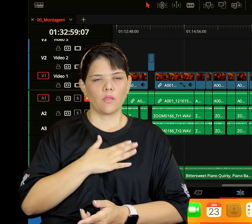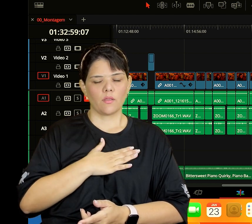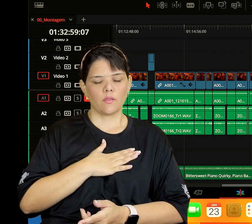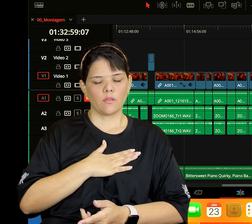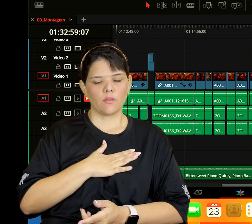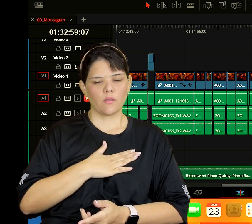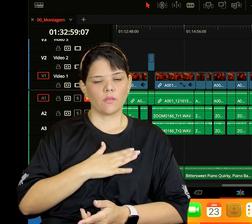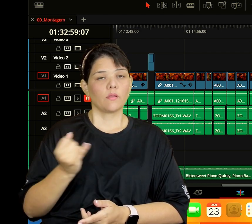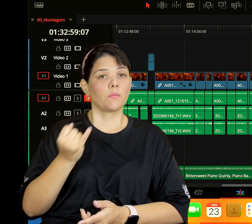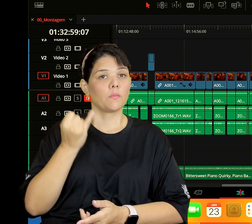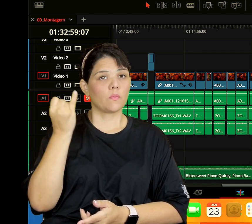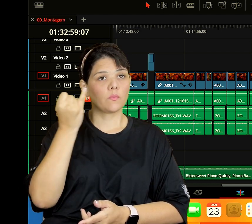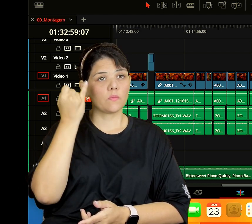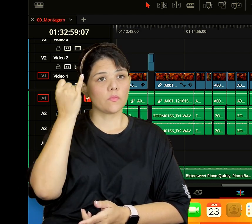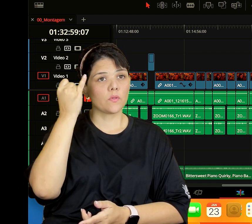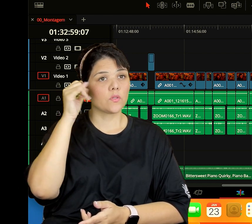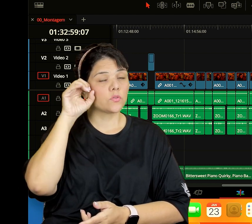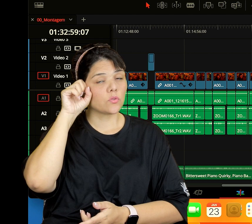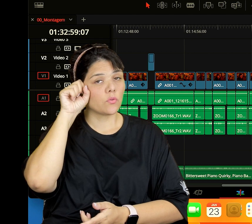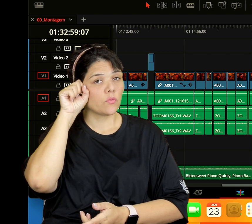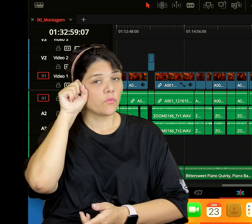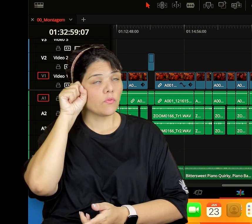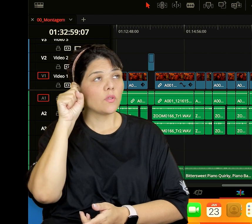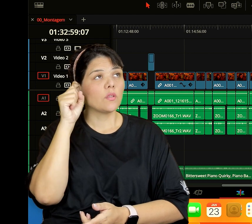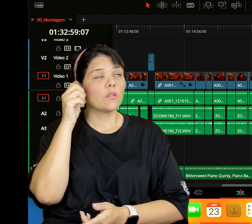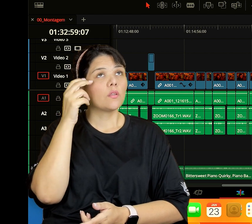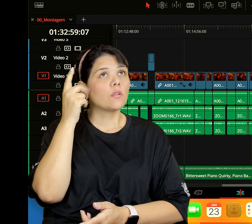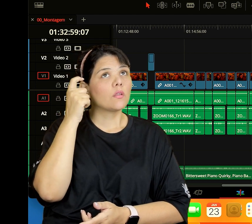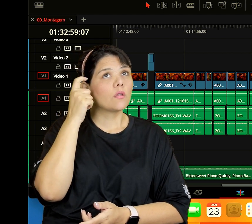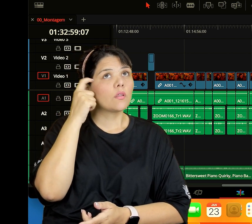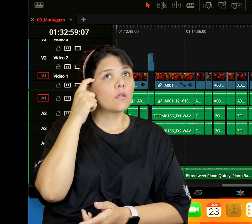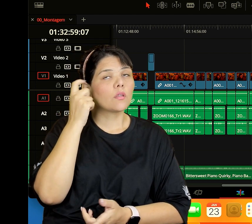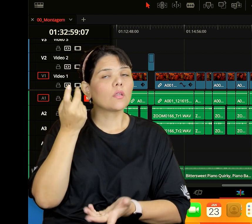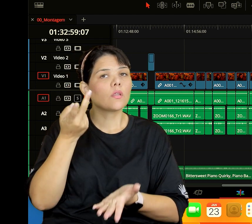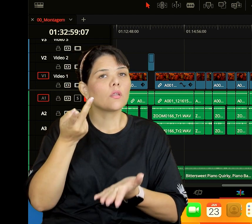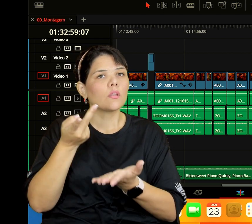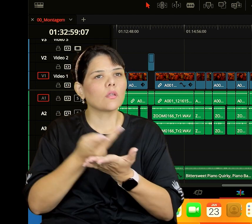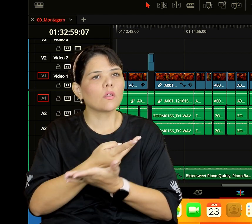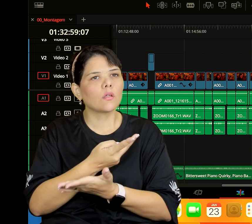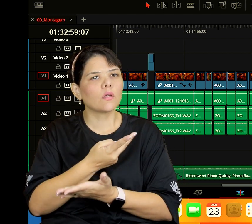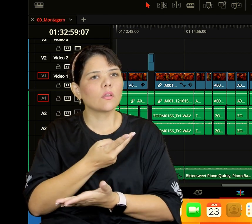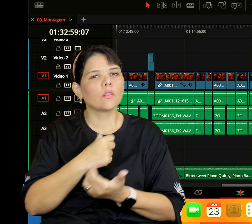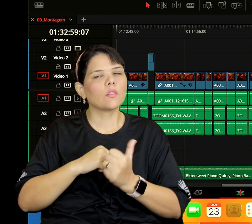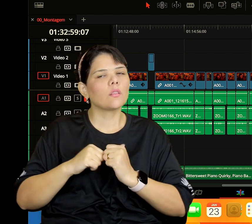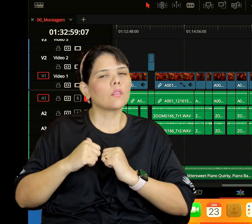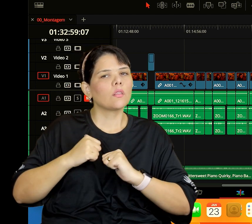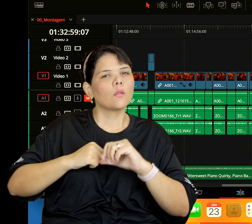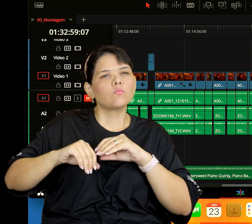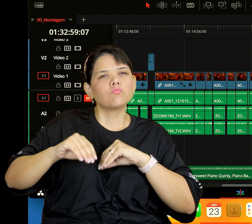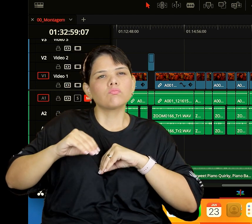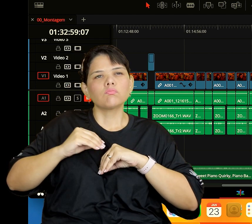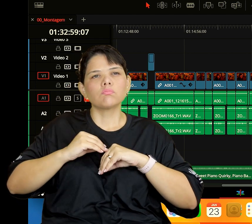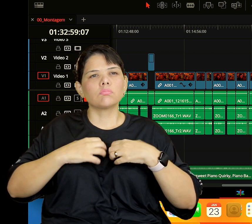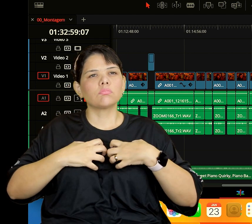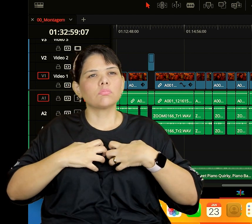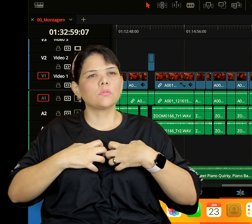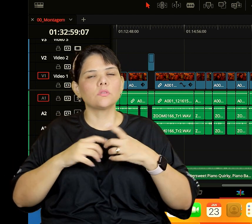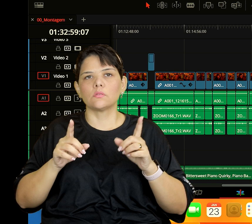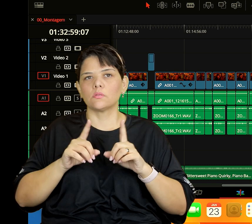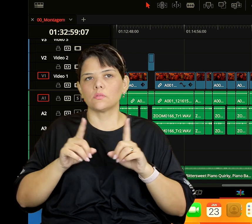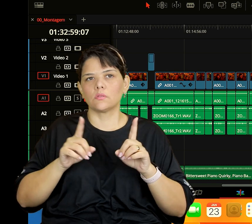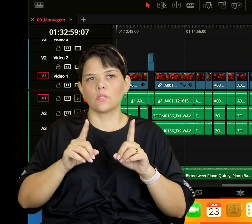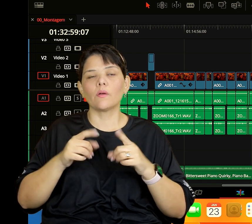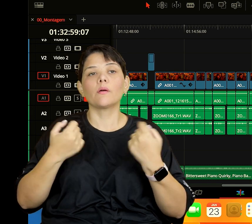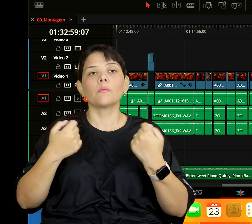você se sentir agoniado, não você ficar ansioso, é você ouvir, é você sentir. Então, se eu tenho que processar